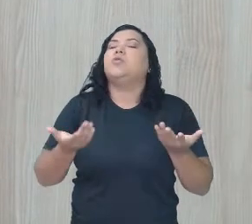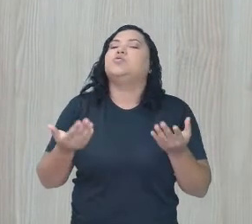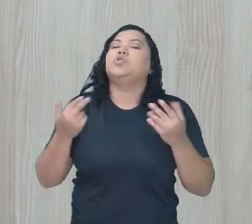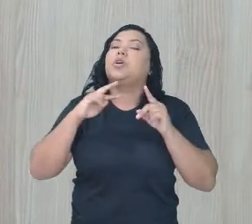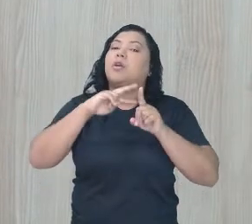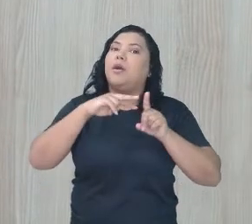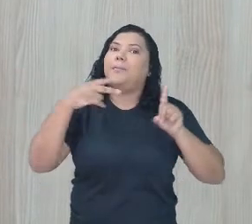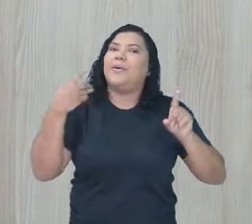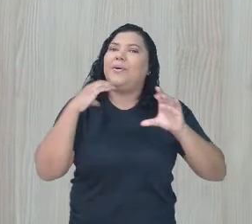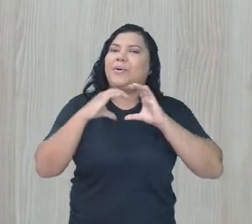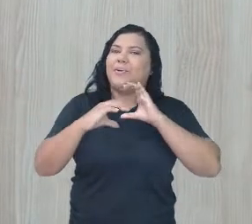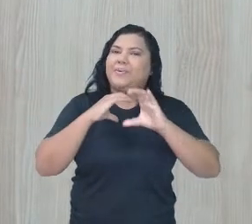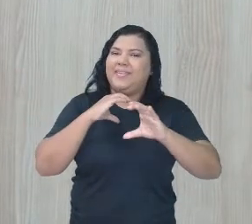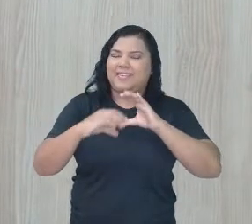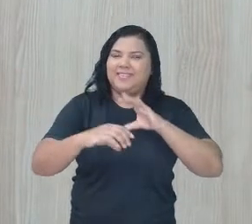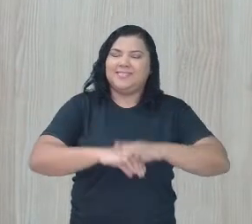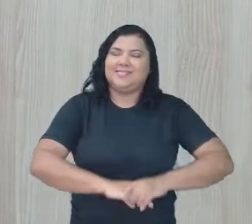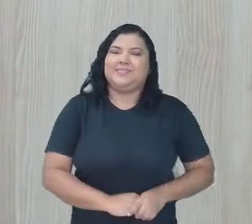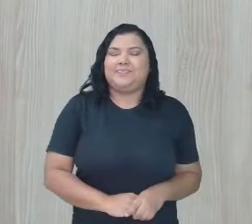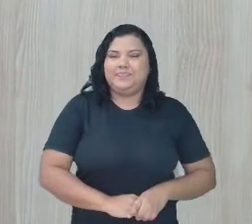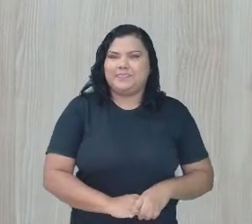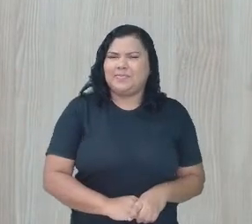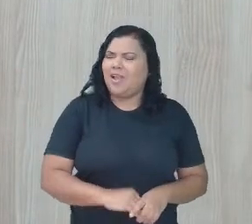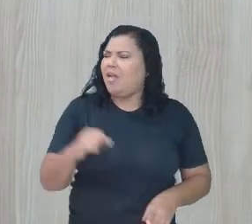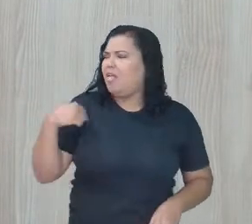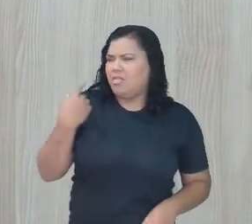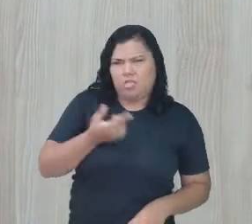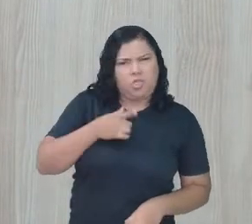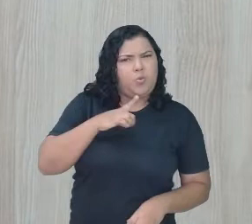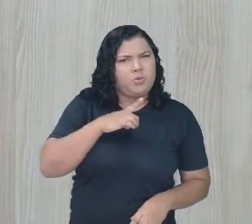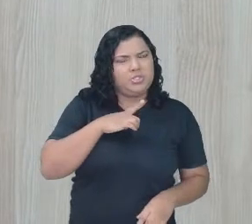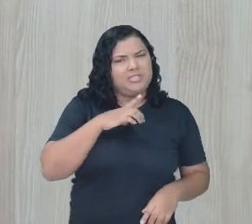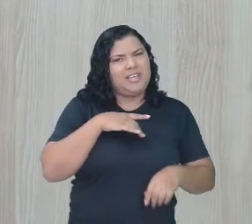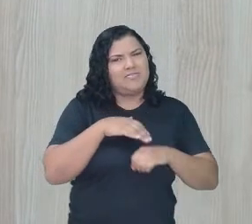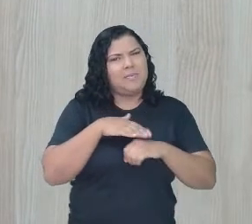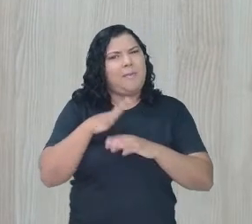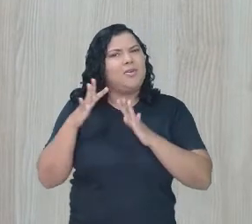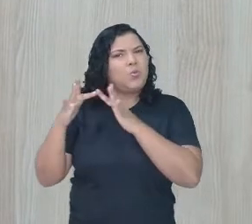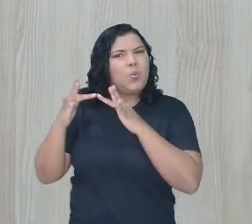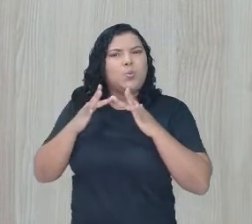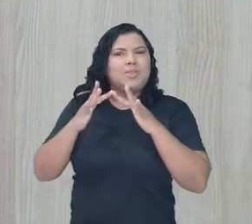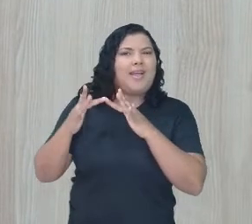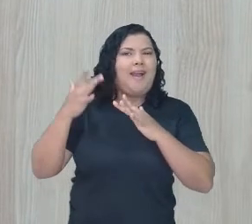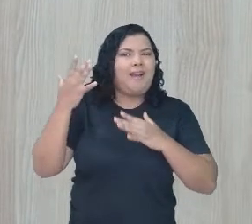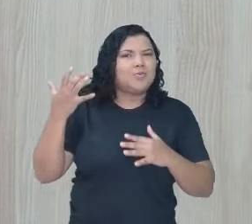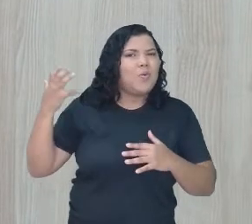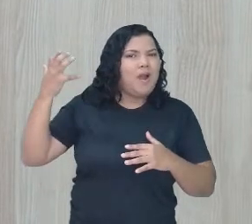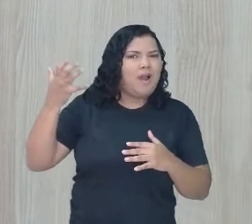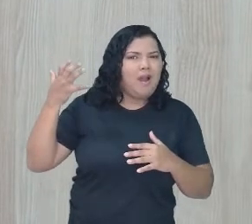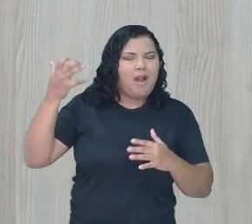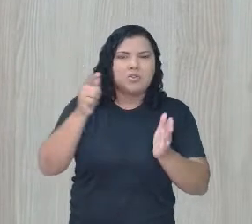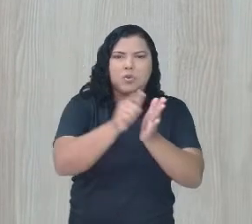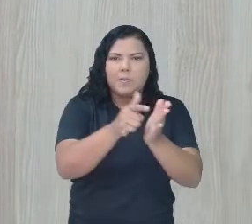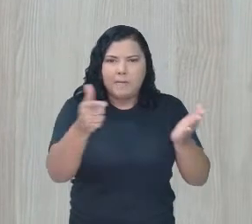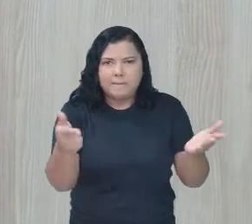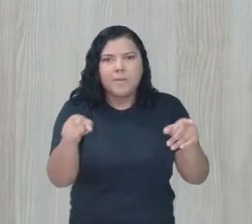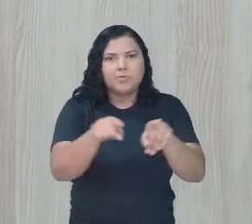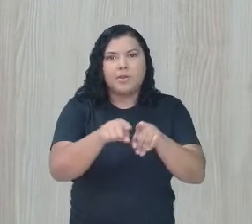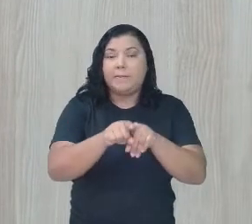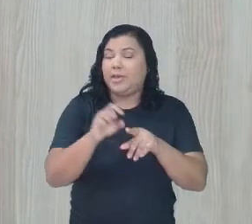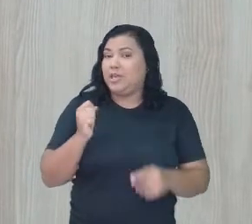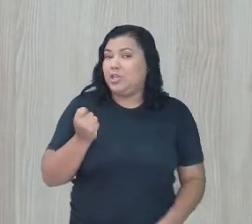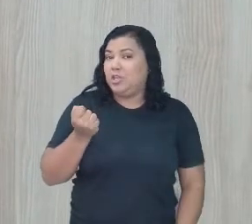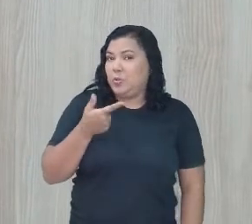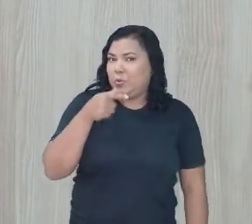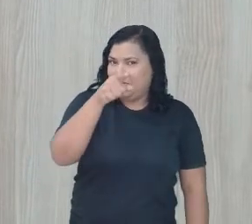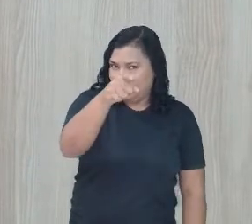escrito, como na verdade, acho que a gente teve mais contato do que eles, né, professora, com o jornal impresso. Eu acho que vocês aí de